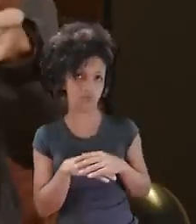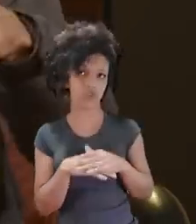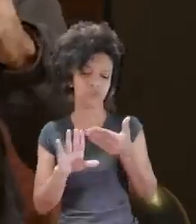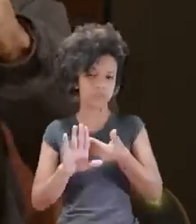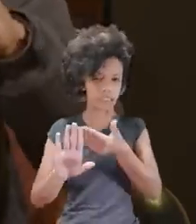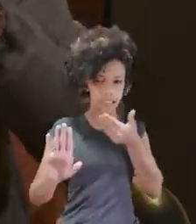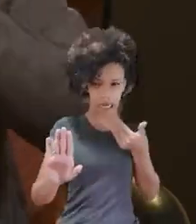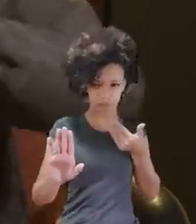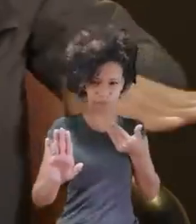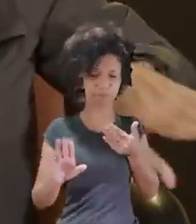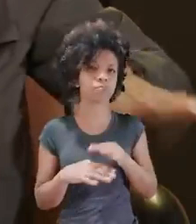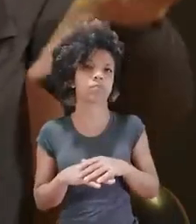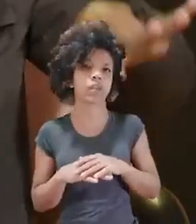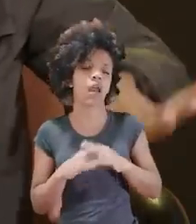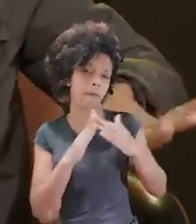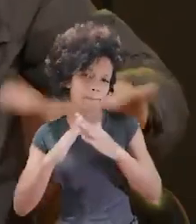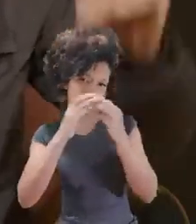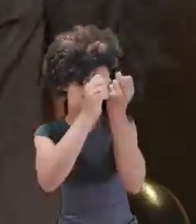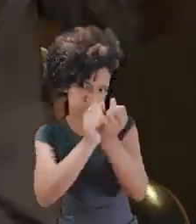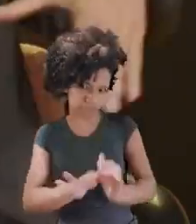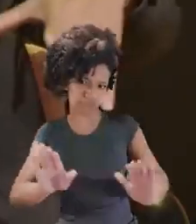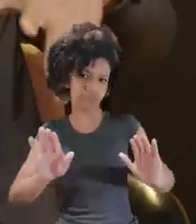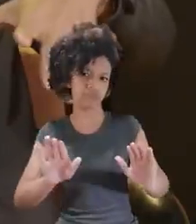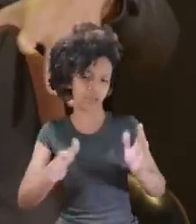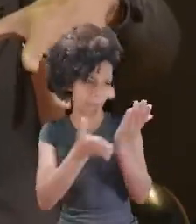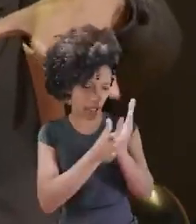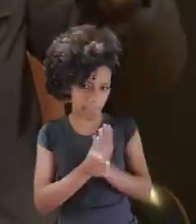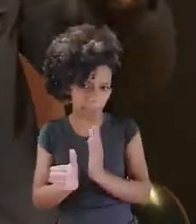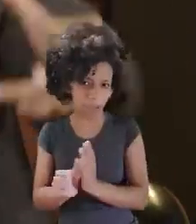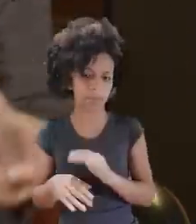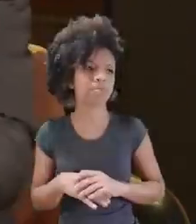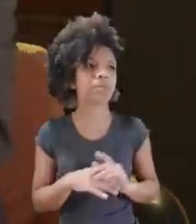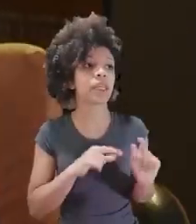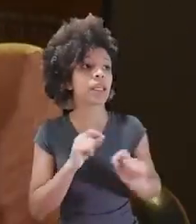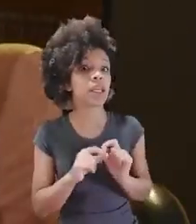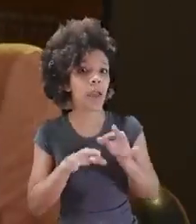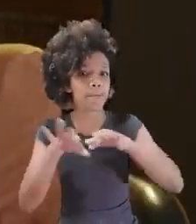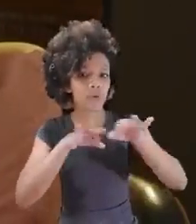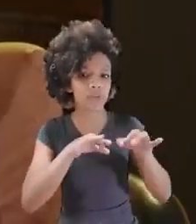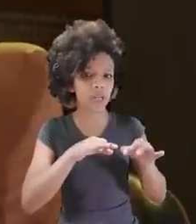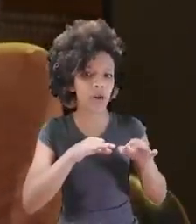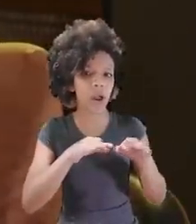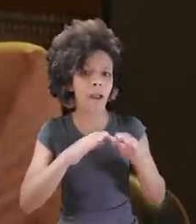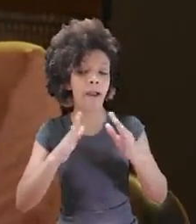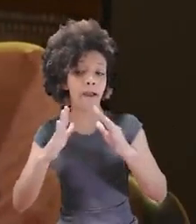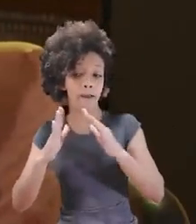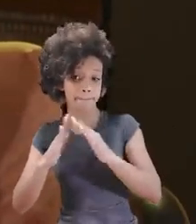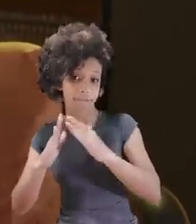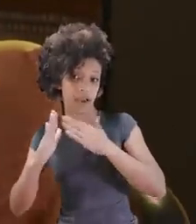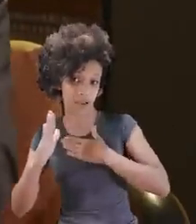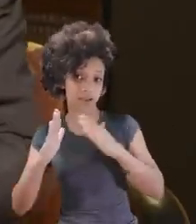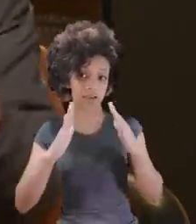parte ele sabe alguns terrenos então desocupado demolido nos barracos para instalar as unidades de polícia pacificadora e montar na Minha Casa Minha Vida